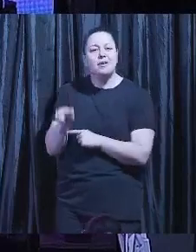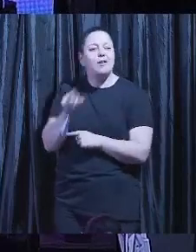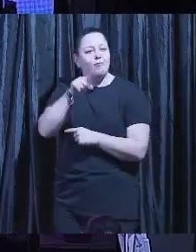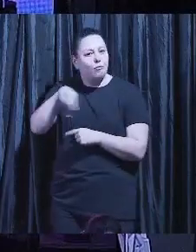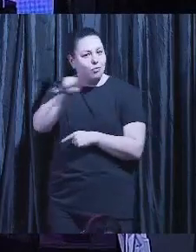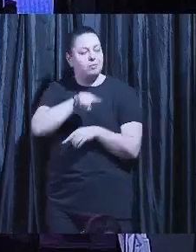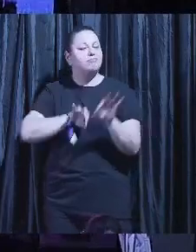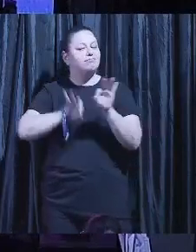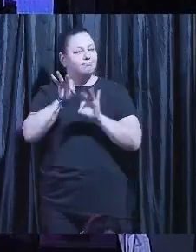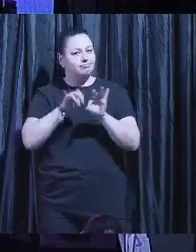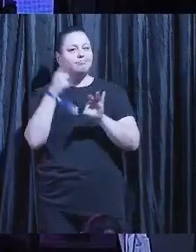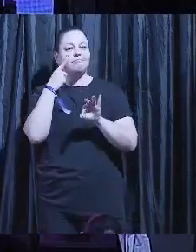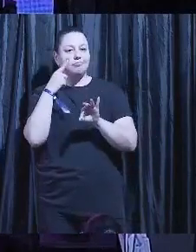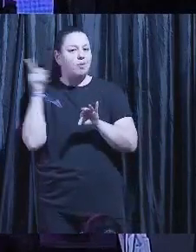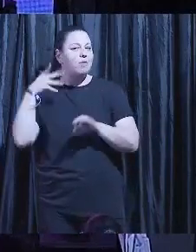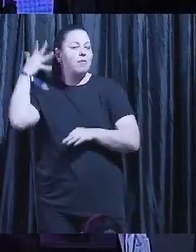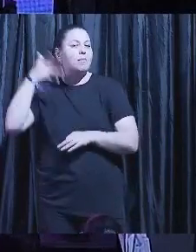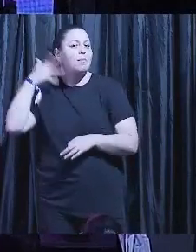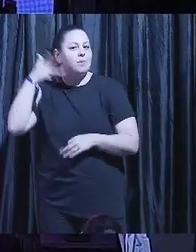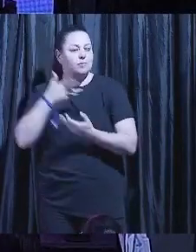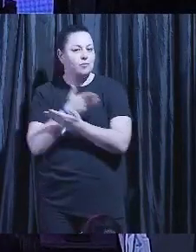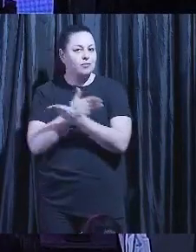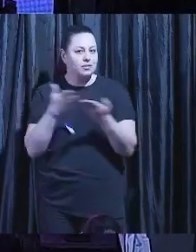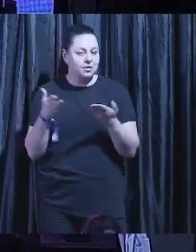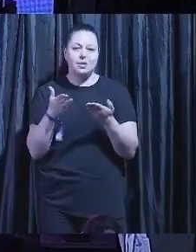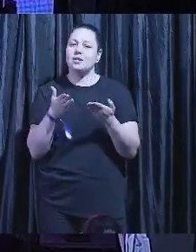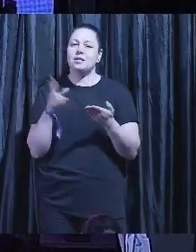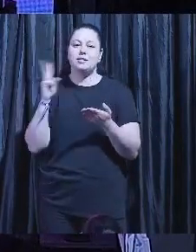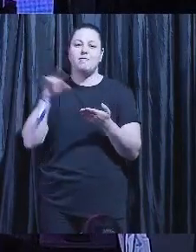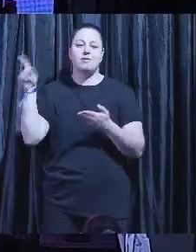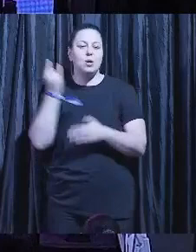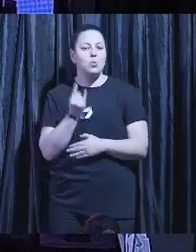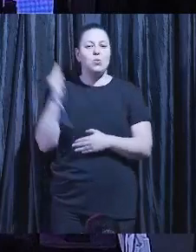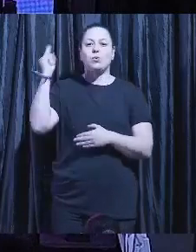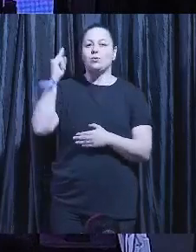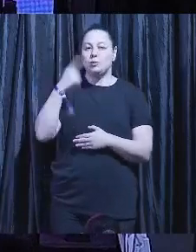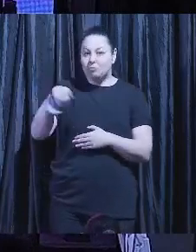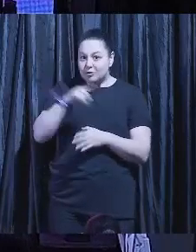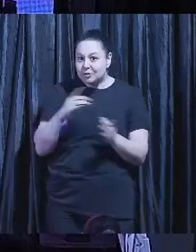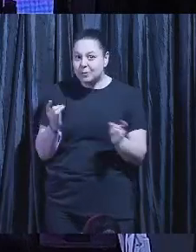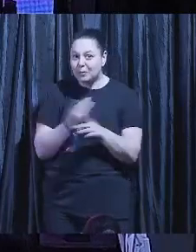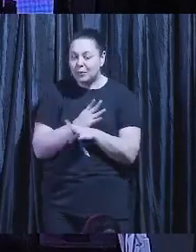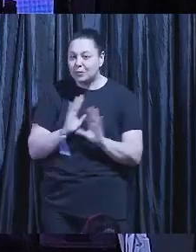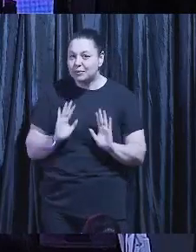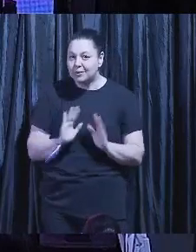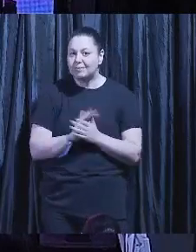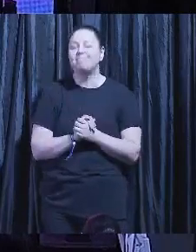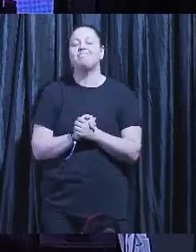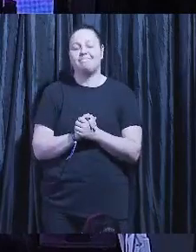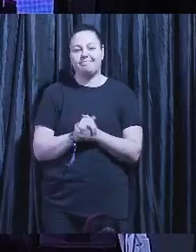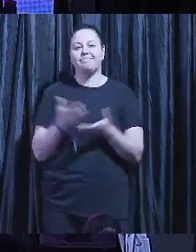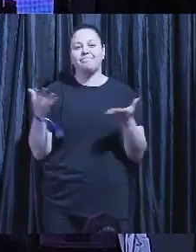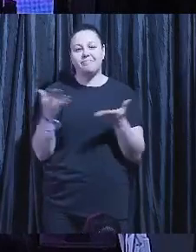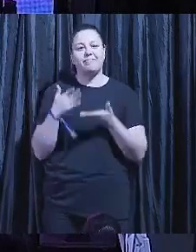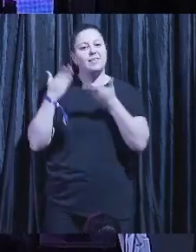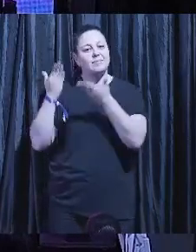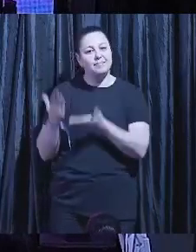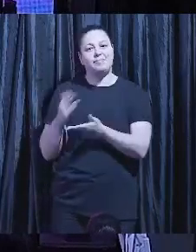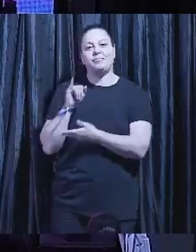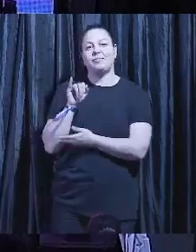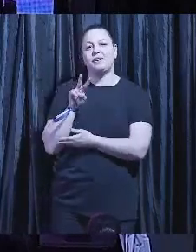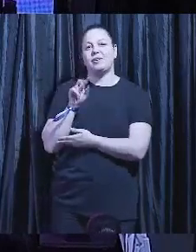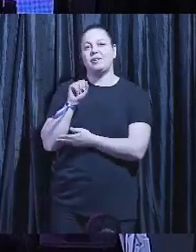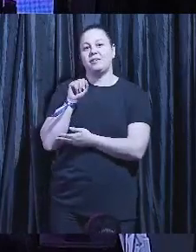que o coração vai se abrir para vocês e não haverá encerramento melhor. Preparados, preparadas? Com vocês,